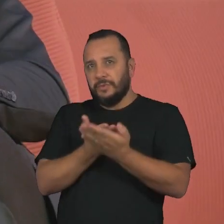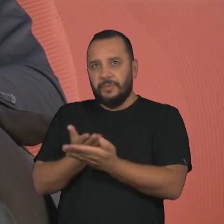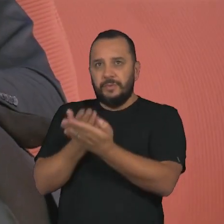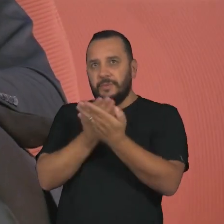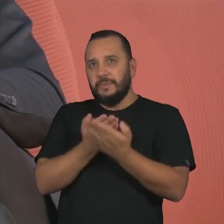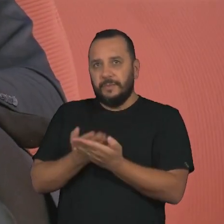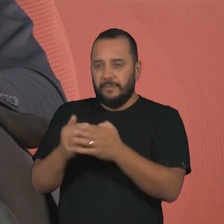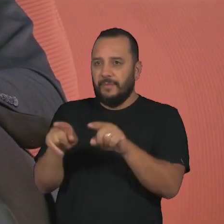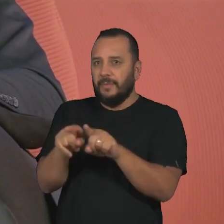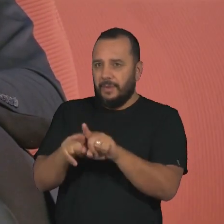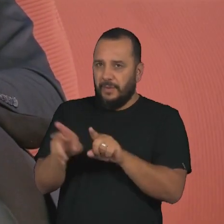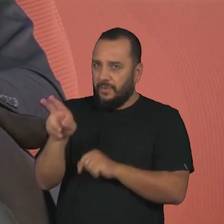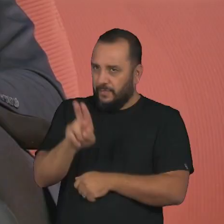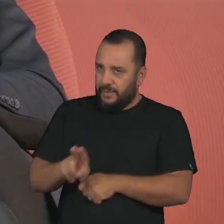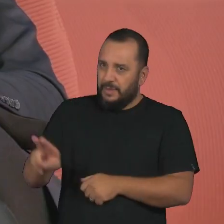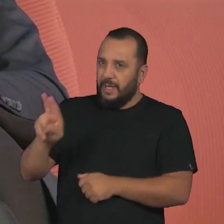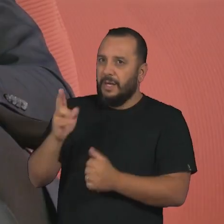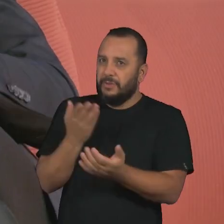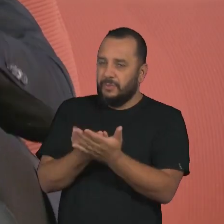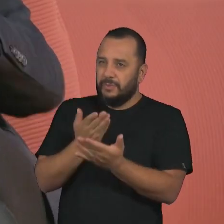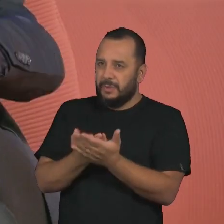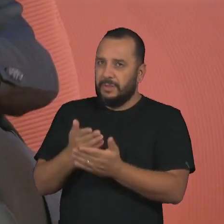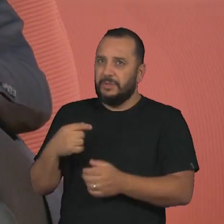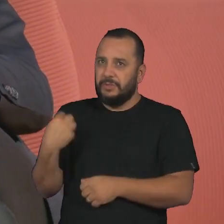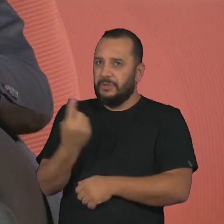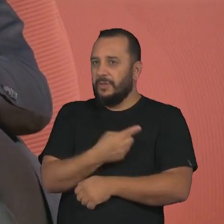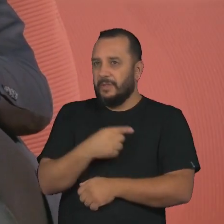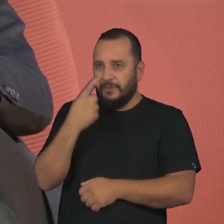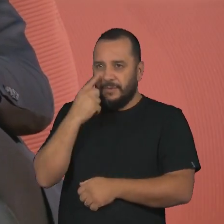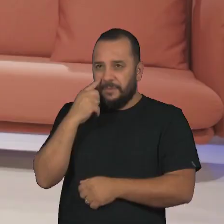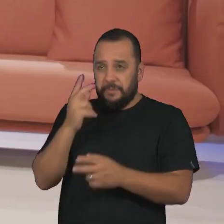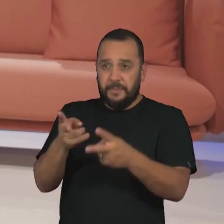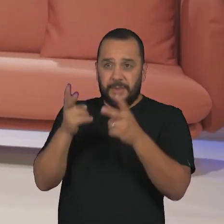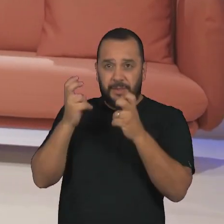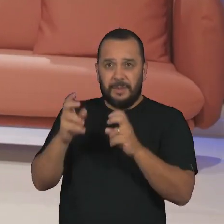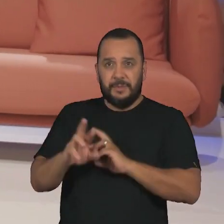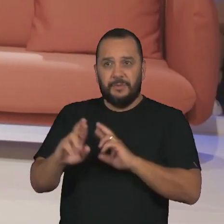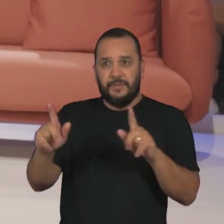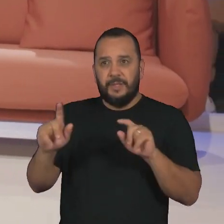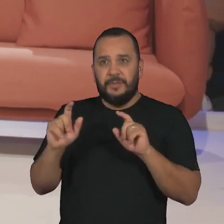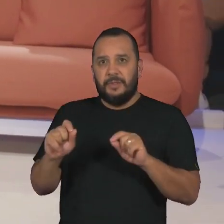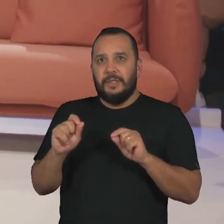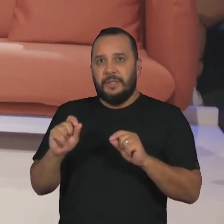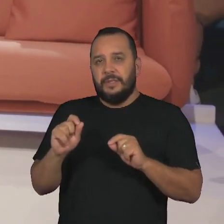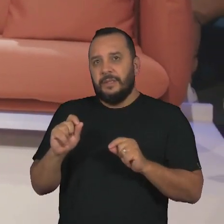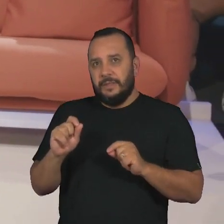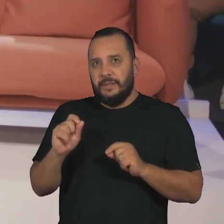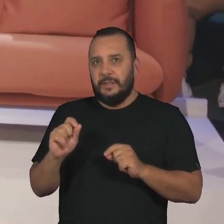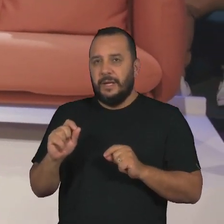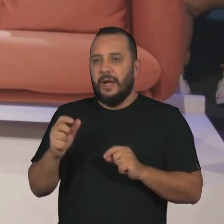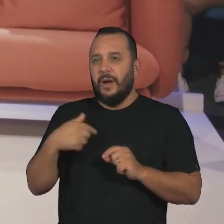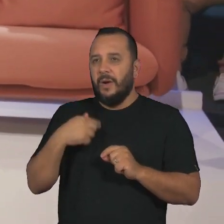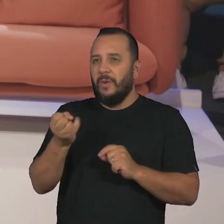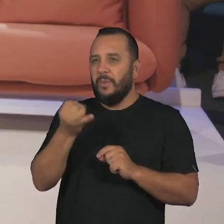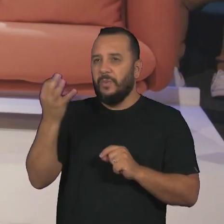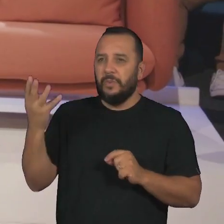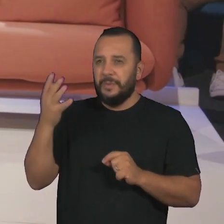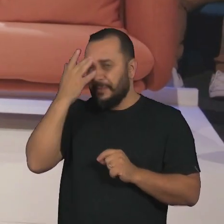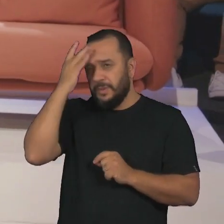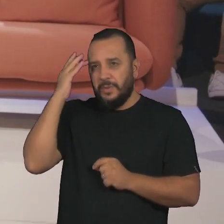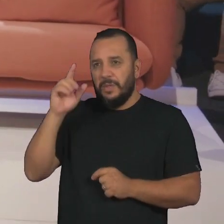na própria universidade a gente começa a ver uma onda diferente agora de um certo agnosticismo, de um